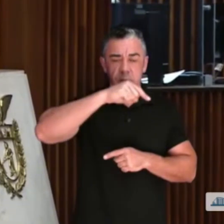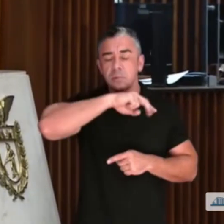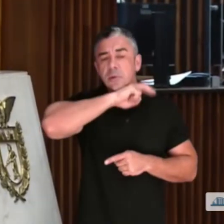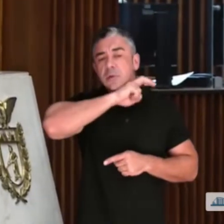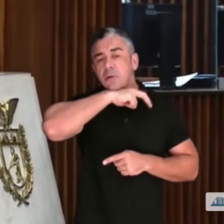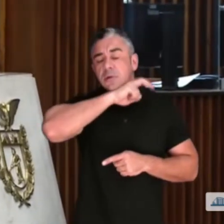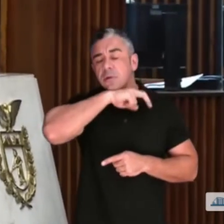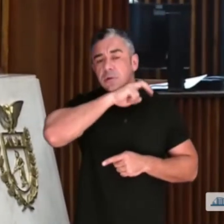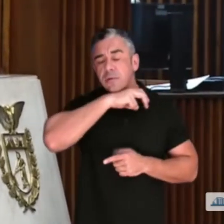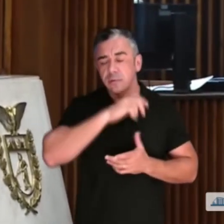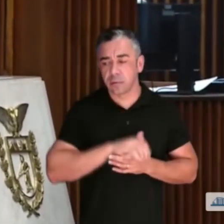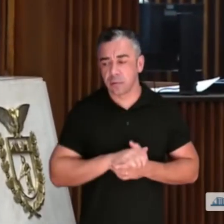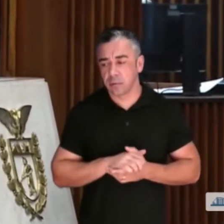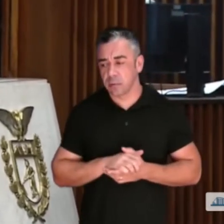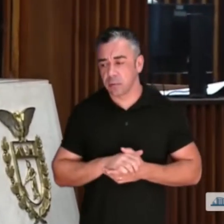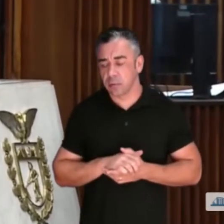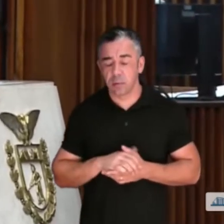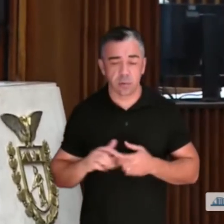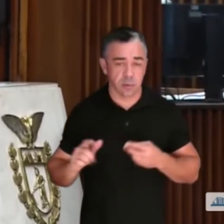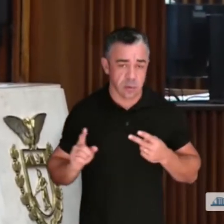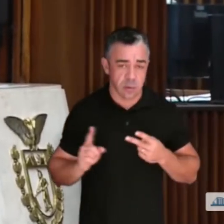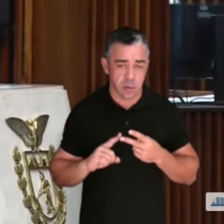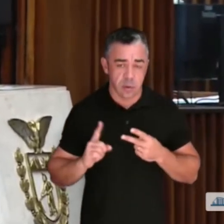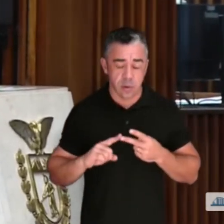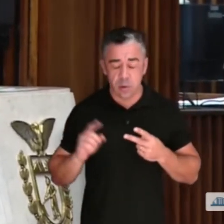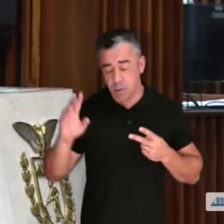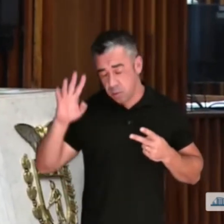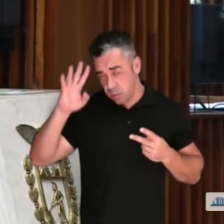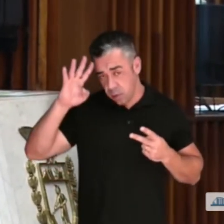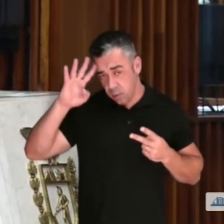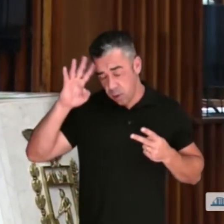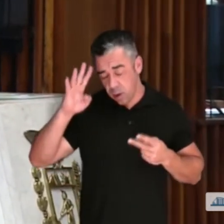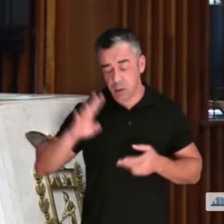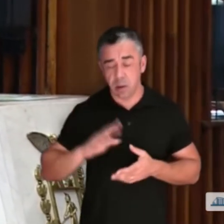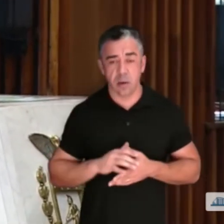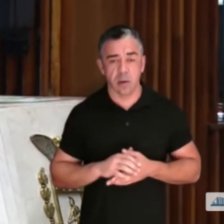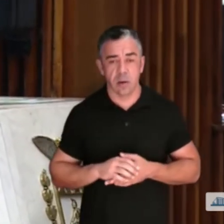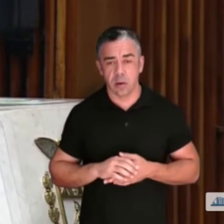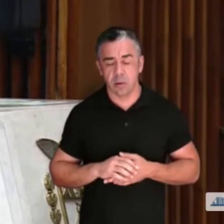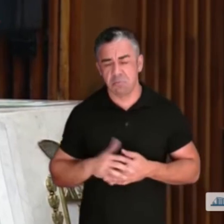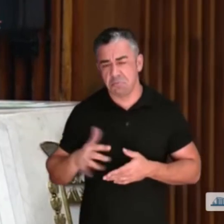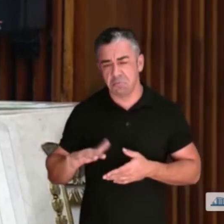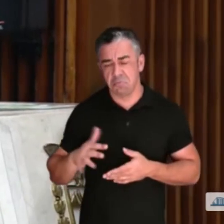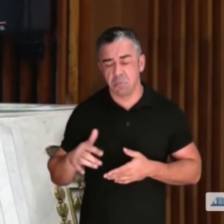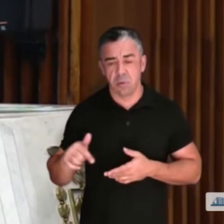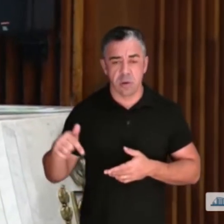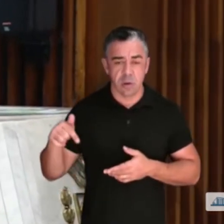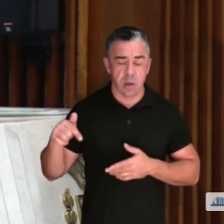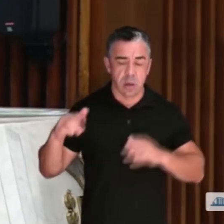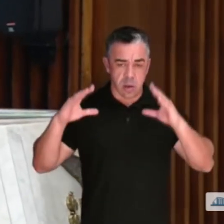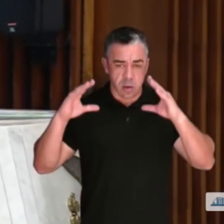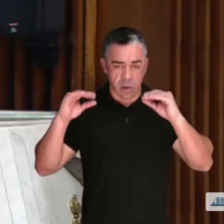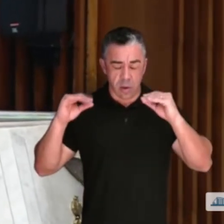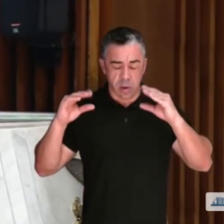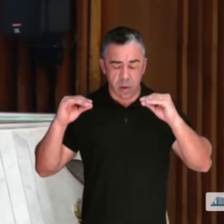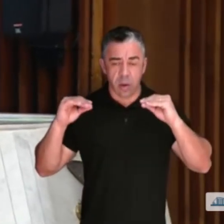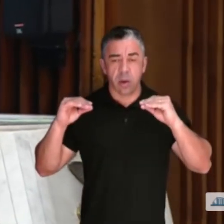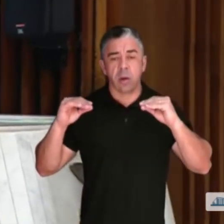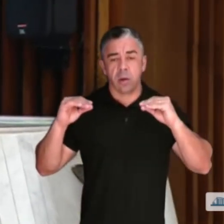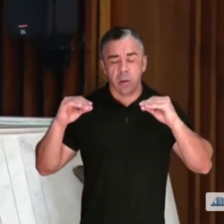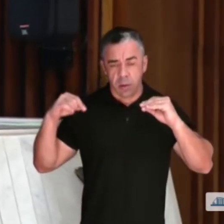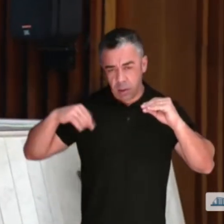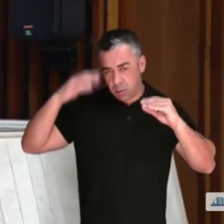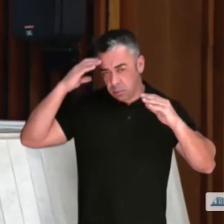Cascavel. Mas olha que curioso, numa quarta-feira, por volta das 7h30 da noite, essa aeronave sai